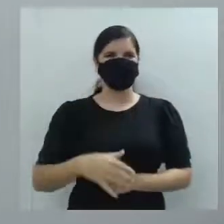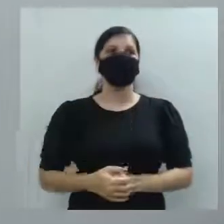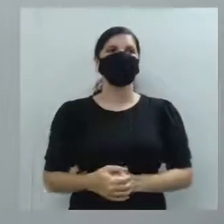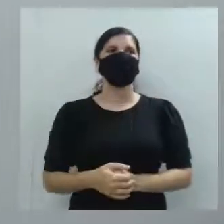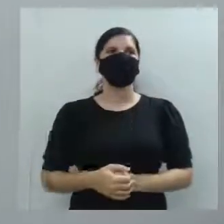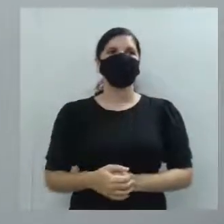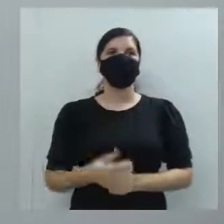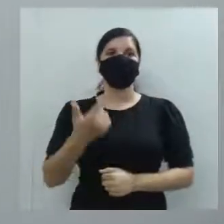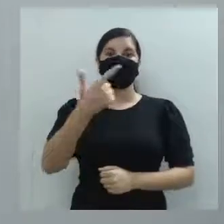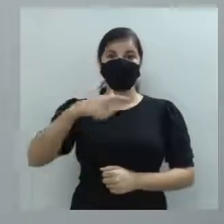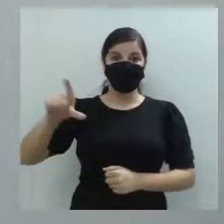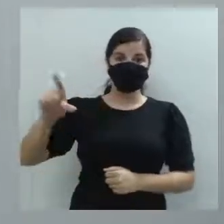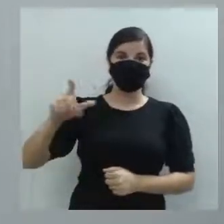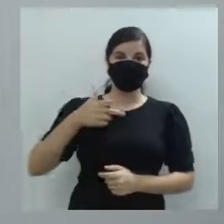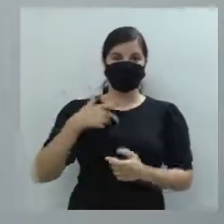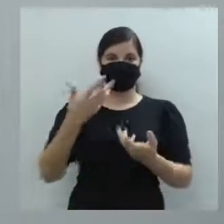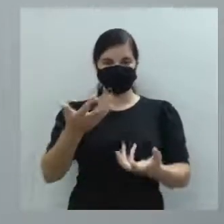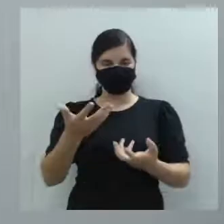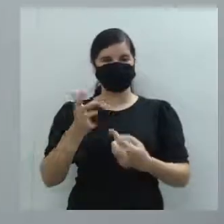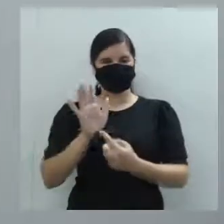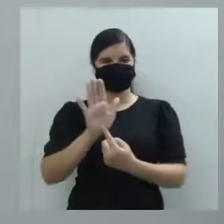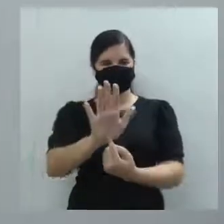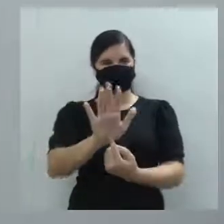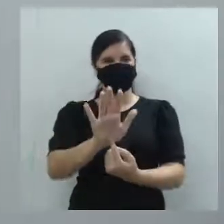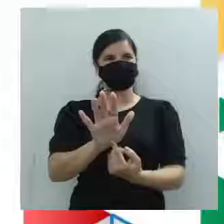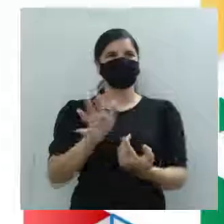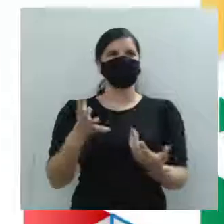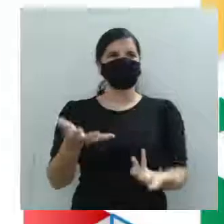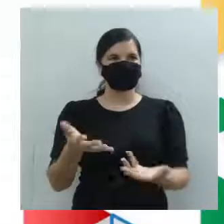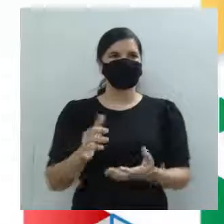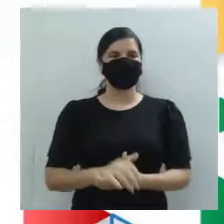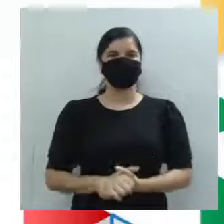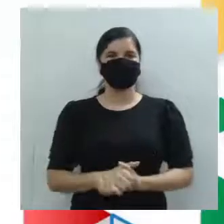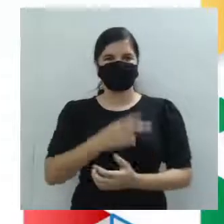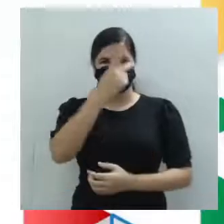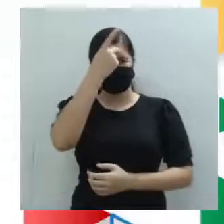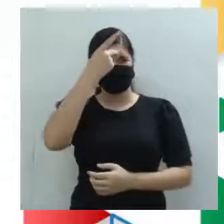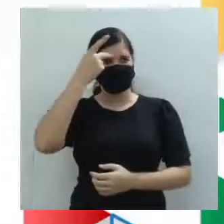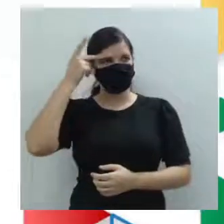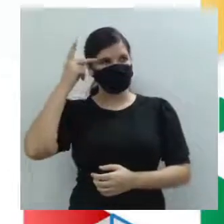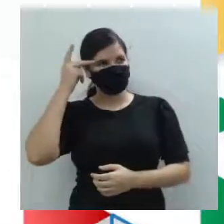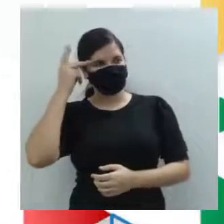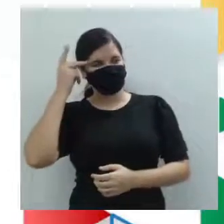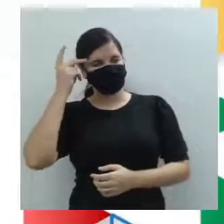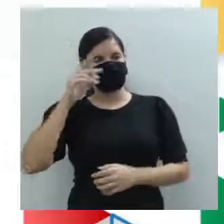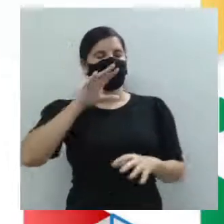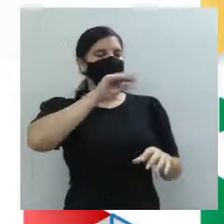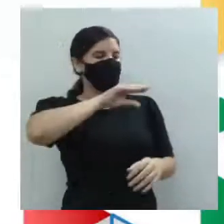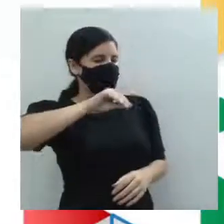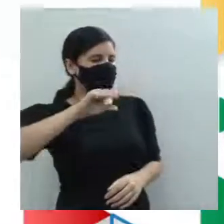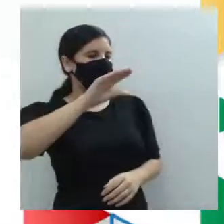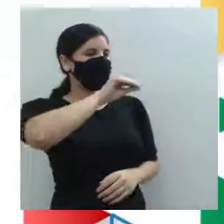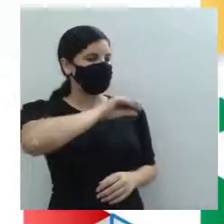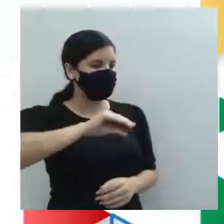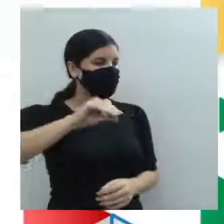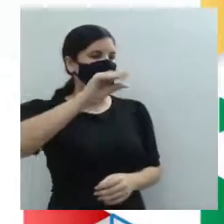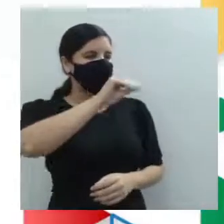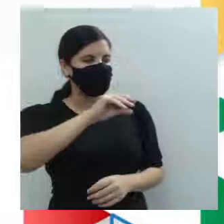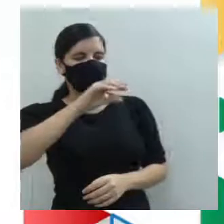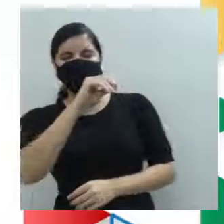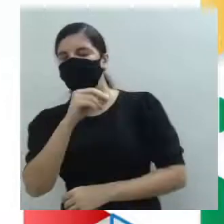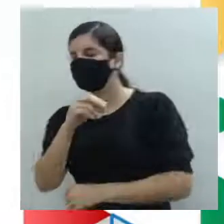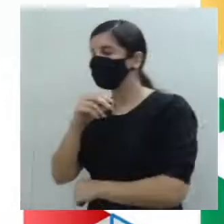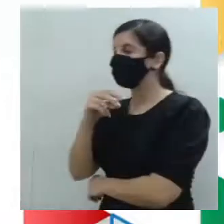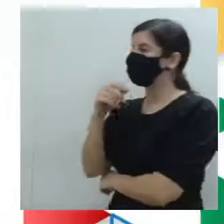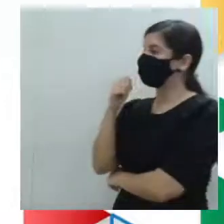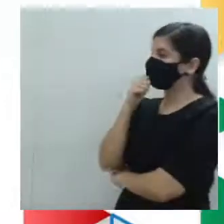É outra que eu gostaria de trazer para vocês, observar o seguinte. Vejam só, alguém falando e o outro atento.